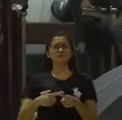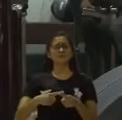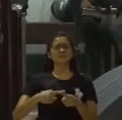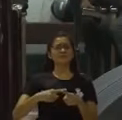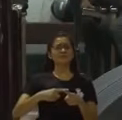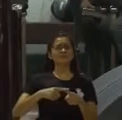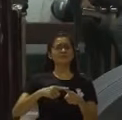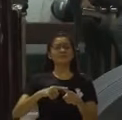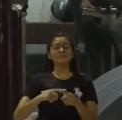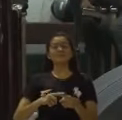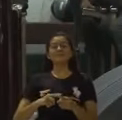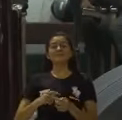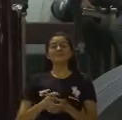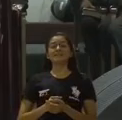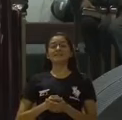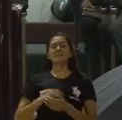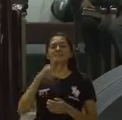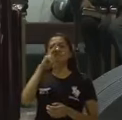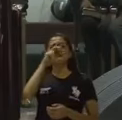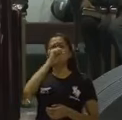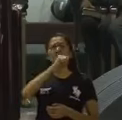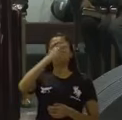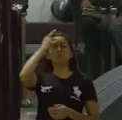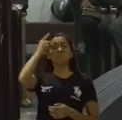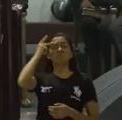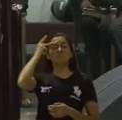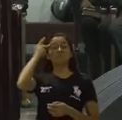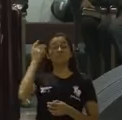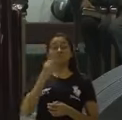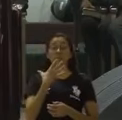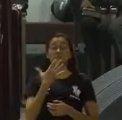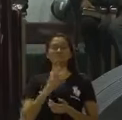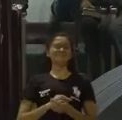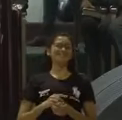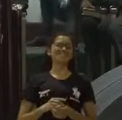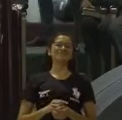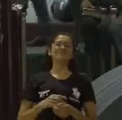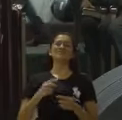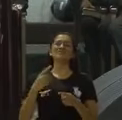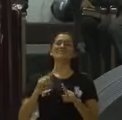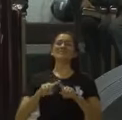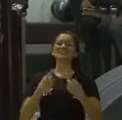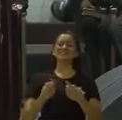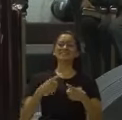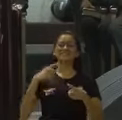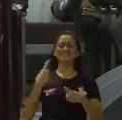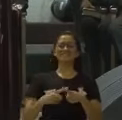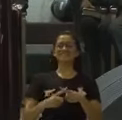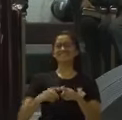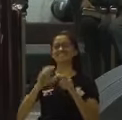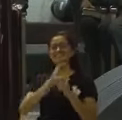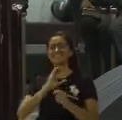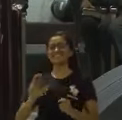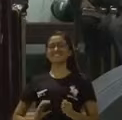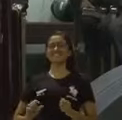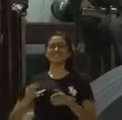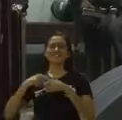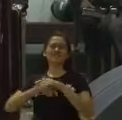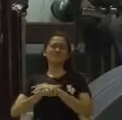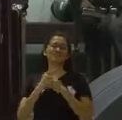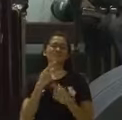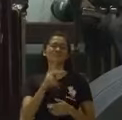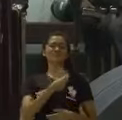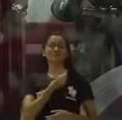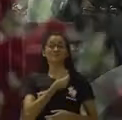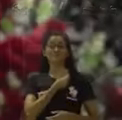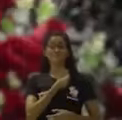porque você é um super-herói na fé, não. É porque você tem Cristo na vida. E no entanto,